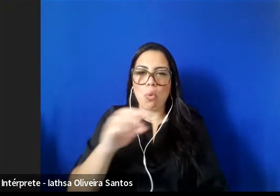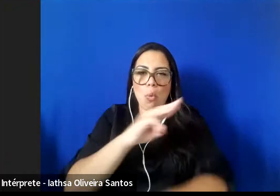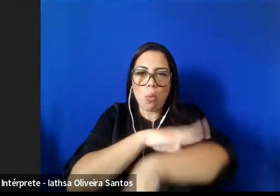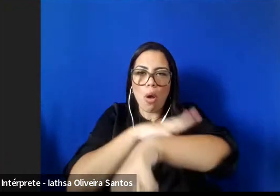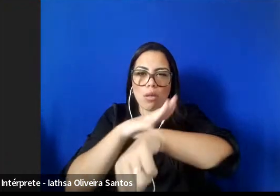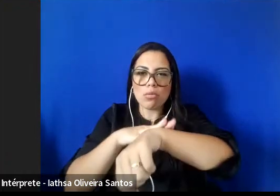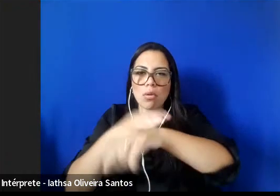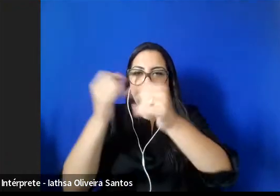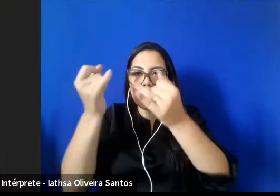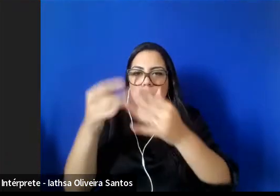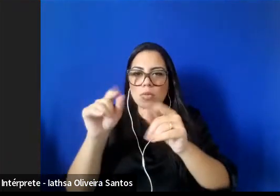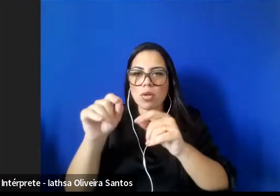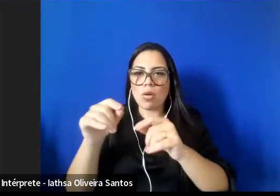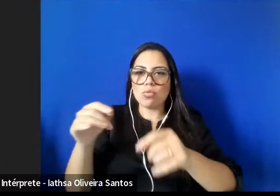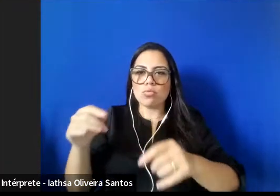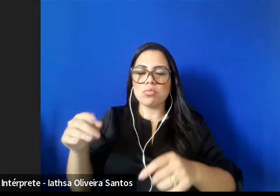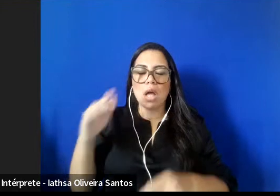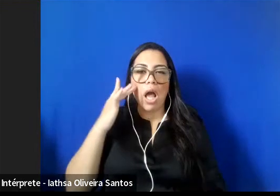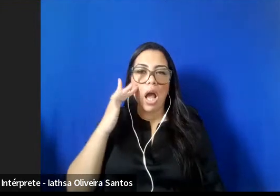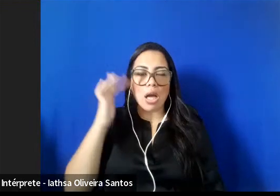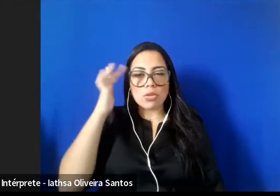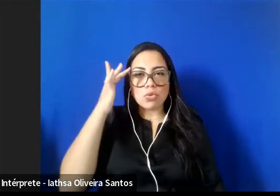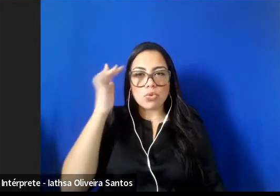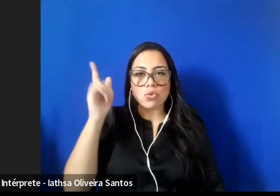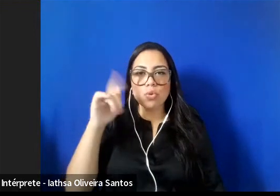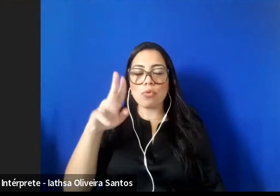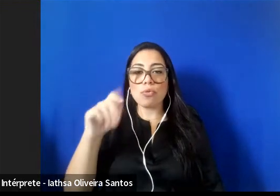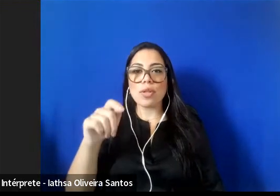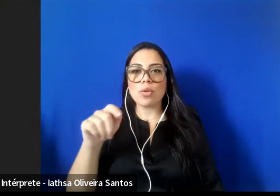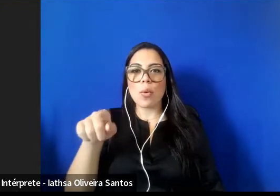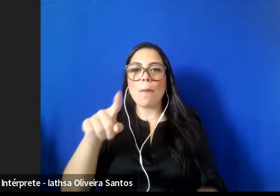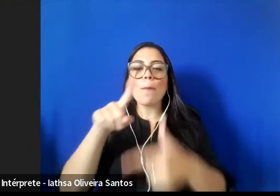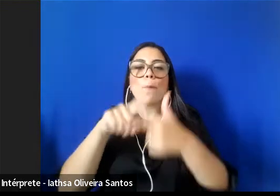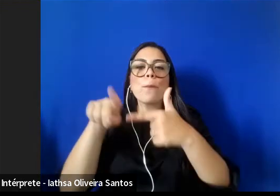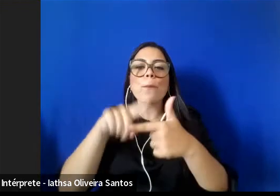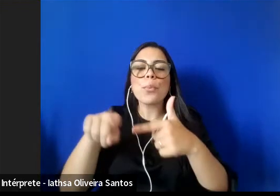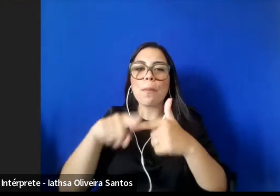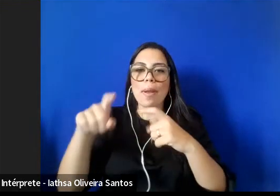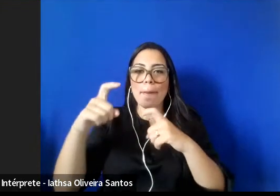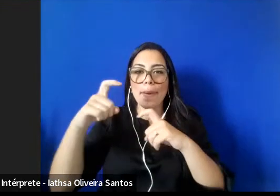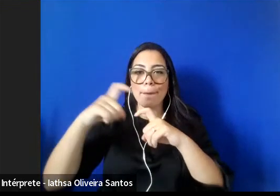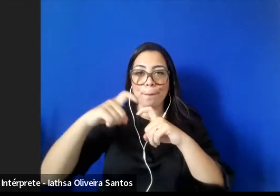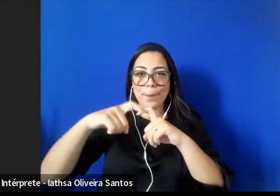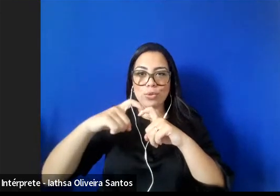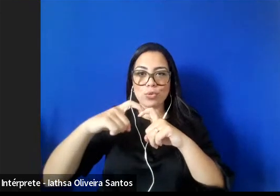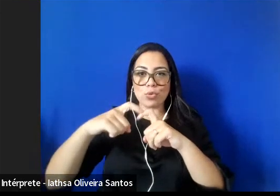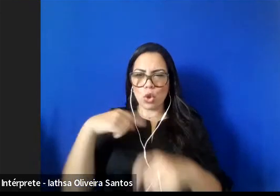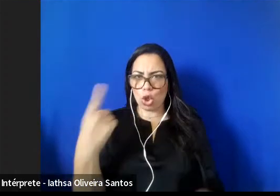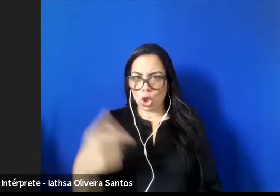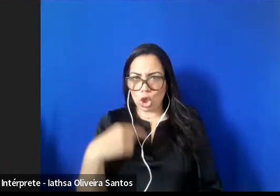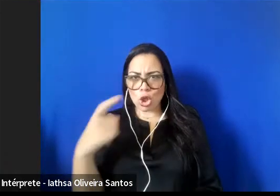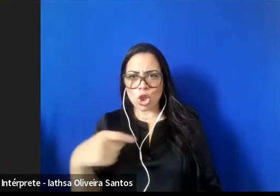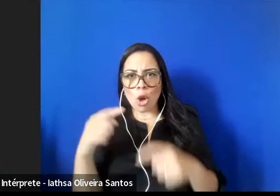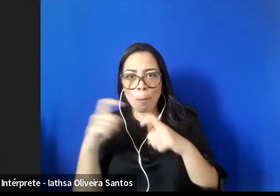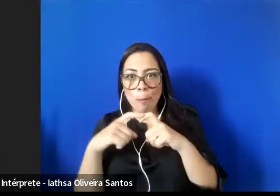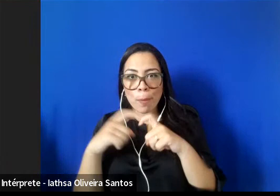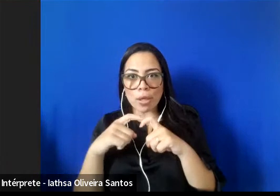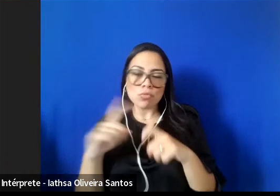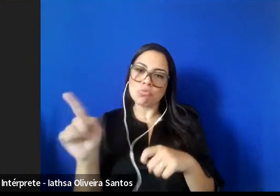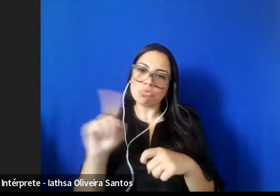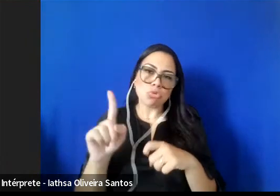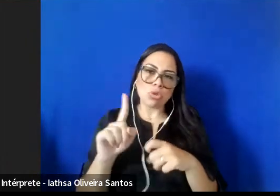o doutor Vitor, falou, não, é uma questão médica. Então, nós não somos médicos. Então, nós podemos, sim,